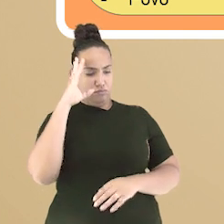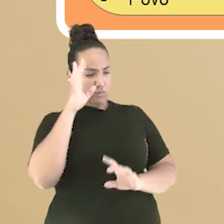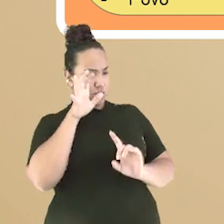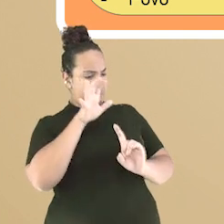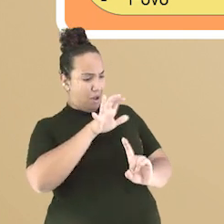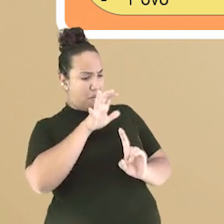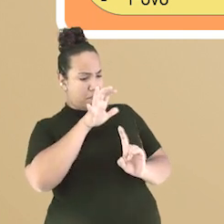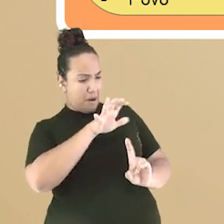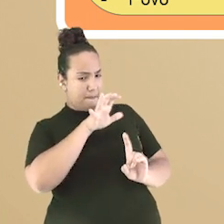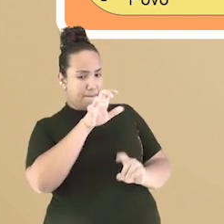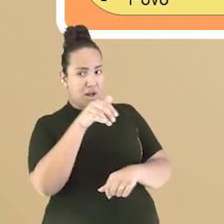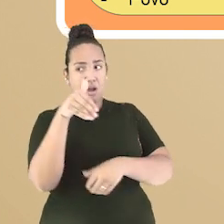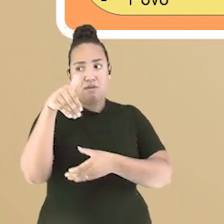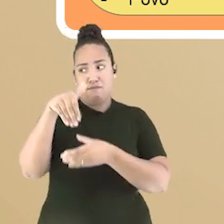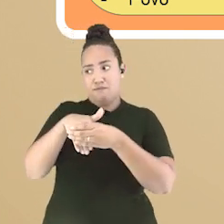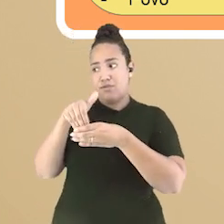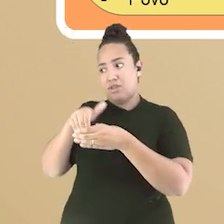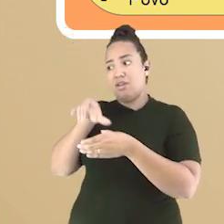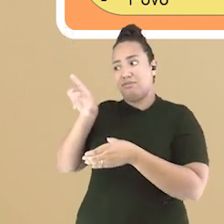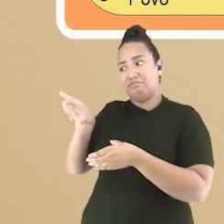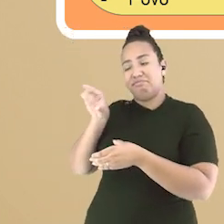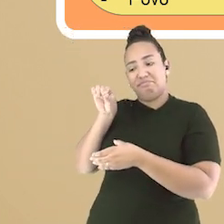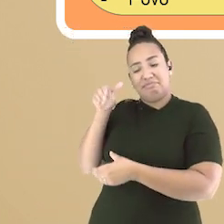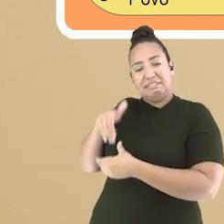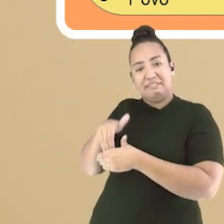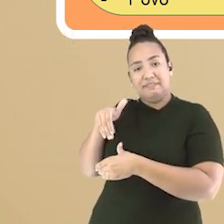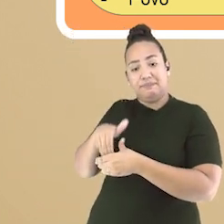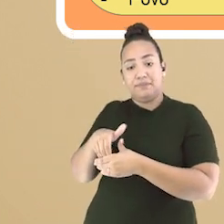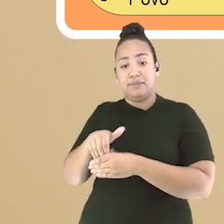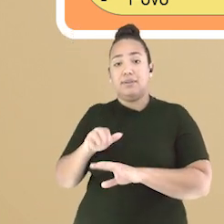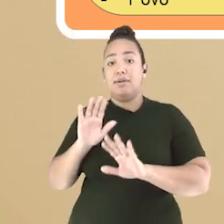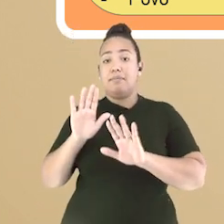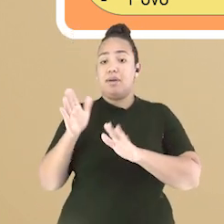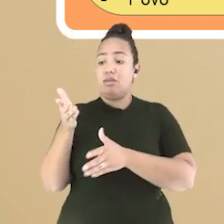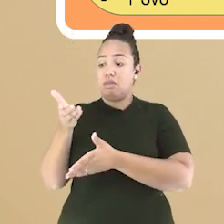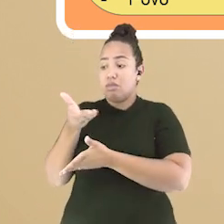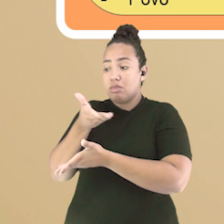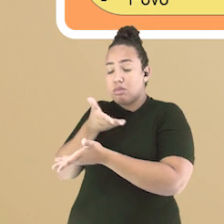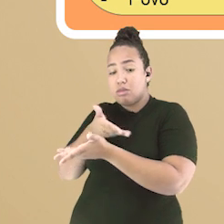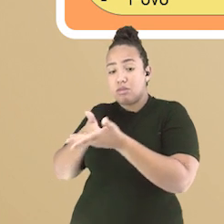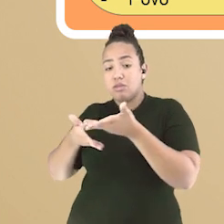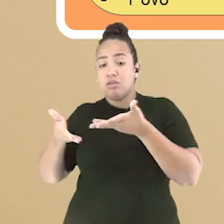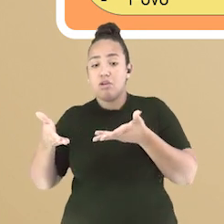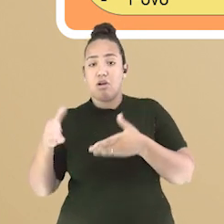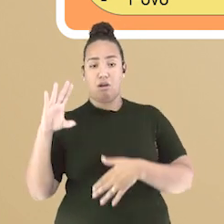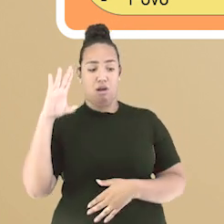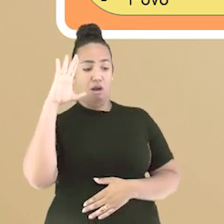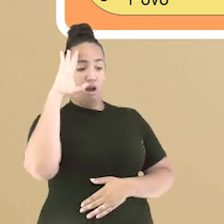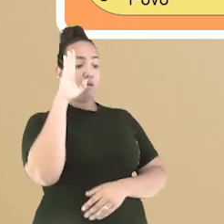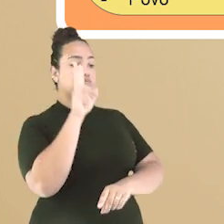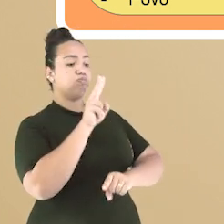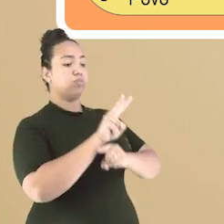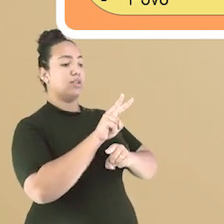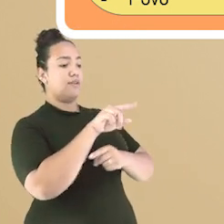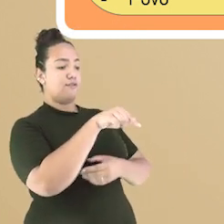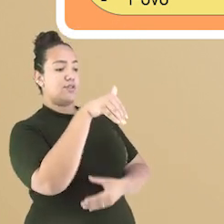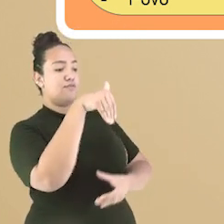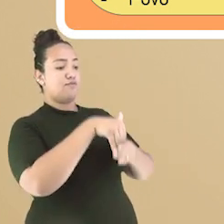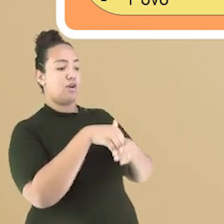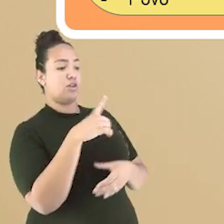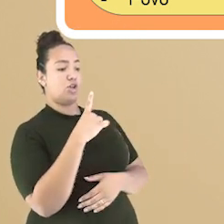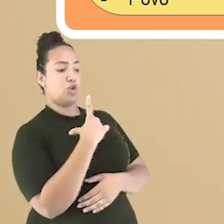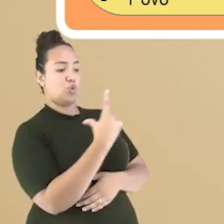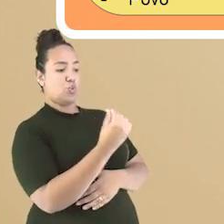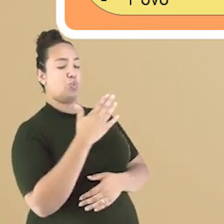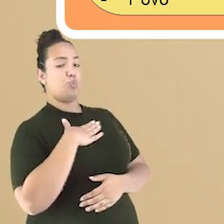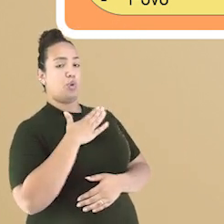pelos coronéis, votavam no candidato da escolha dele. Em troca, recebiam proteção e assistência do coronel, que